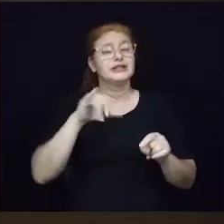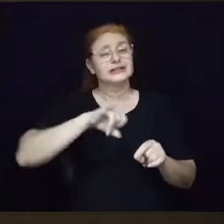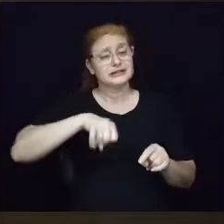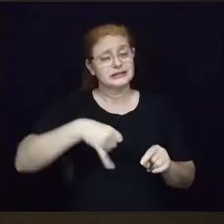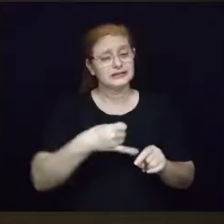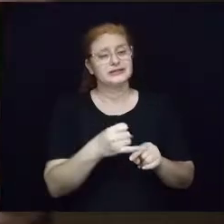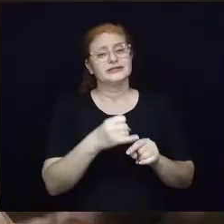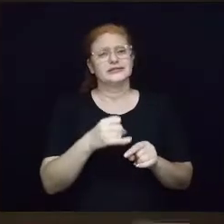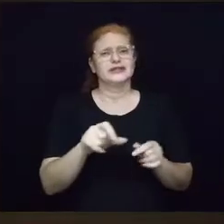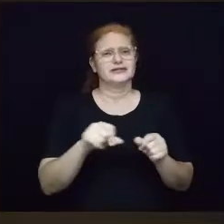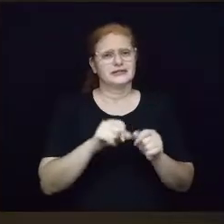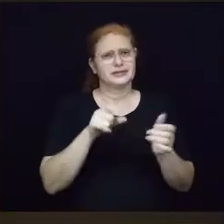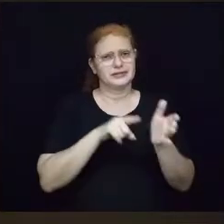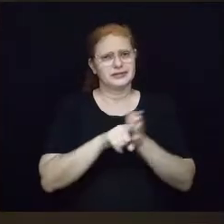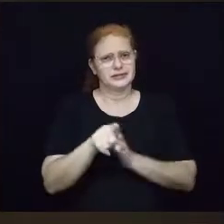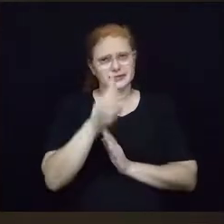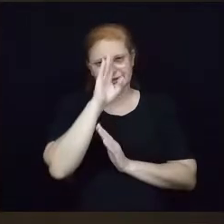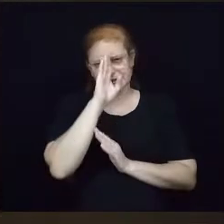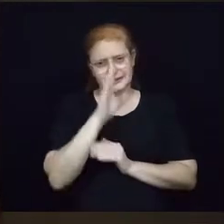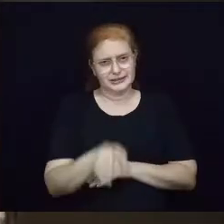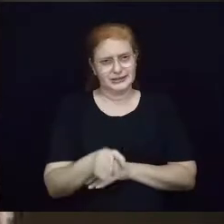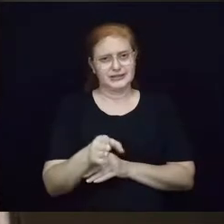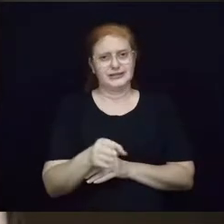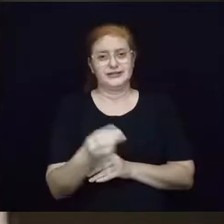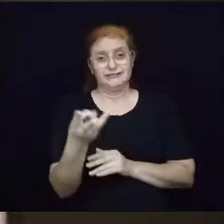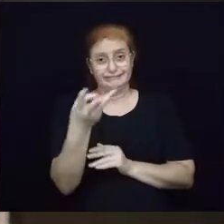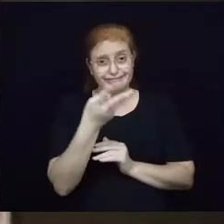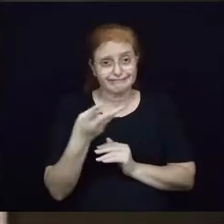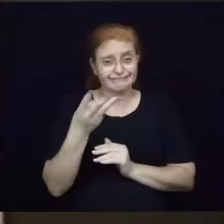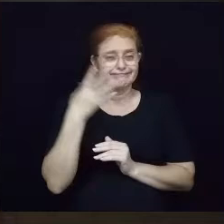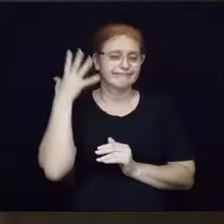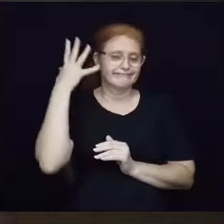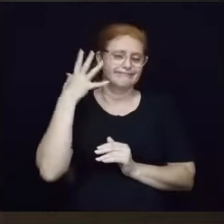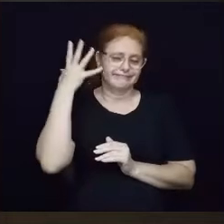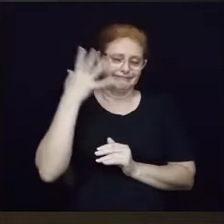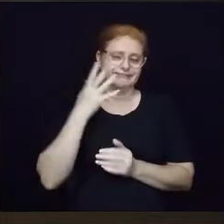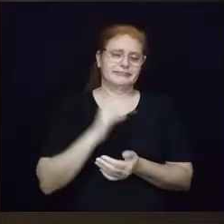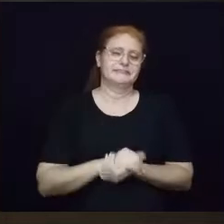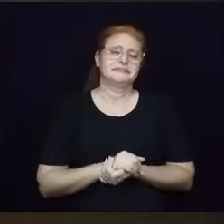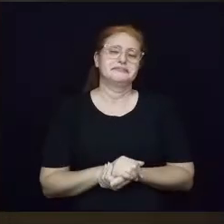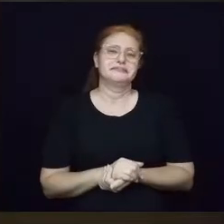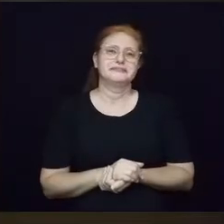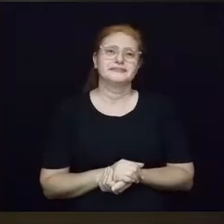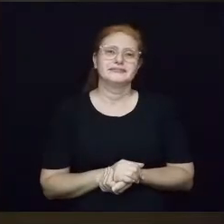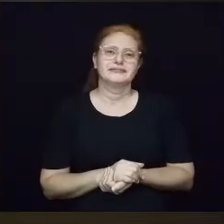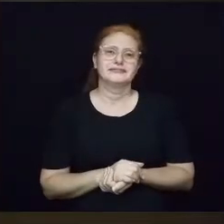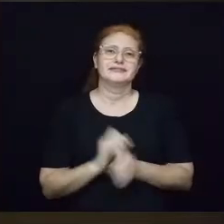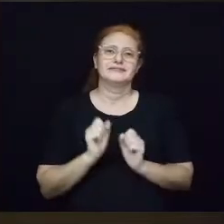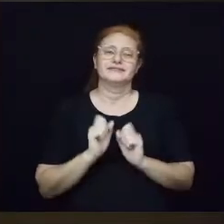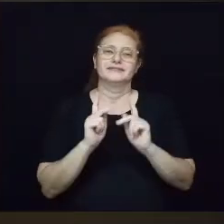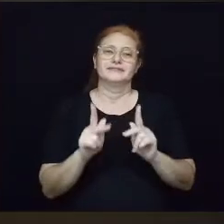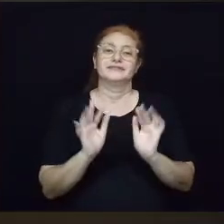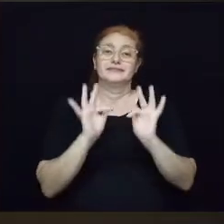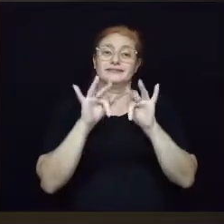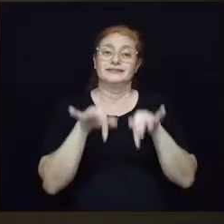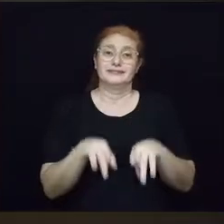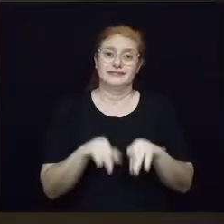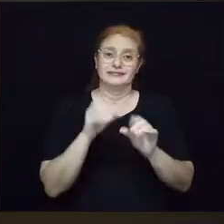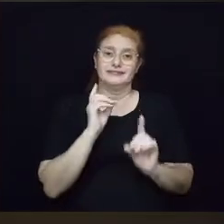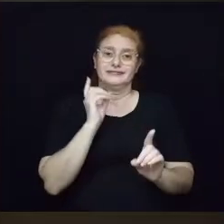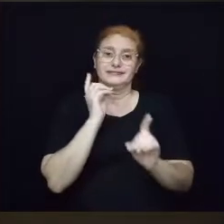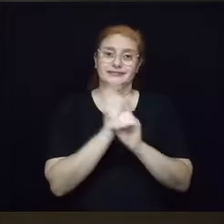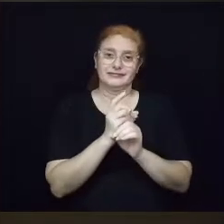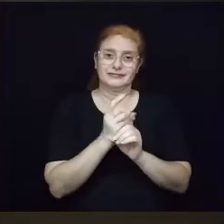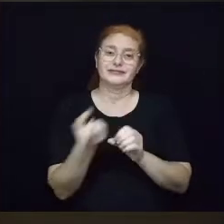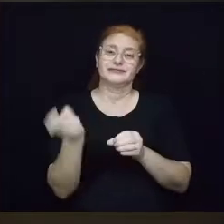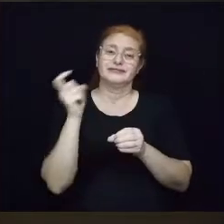oportunidade de fazer a pergunta diretamente a eles. Nós vamos alcançar um microfone, tá certo? Então, no final do